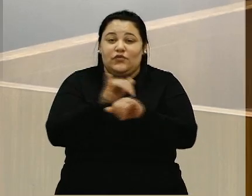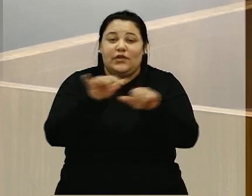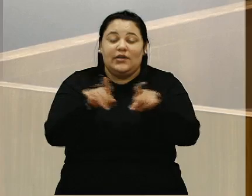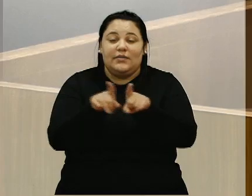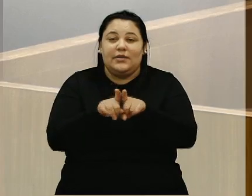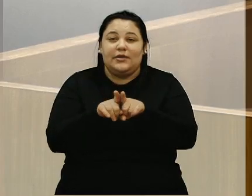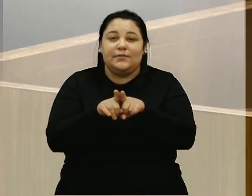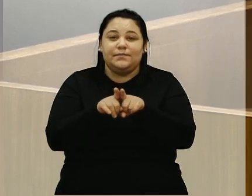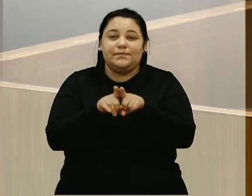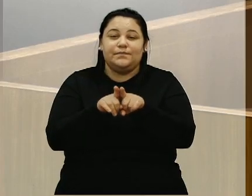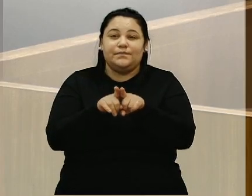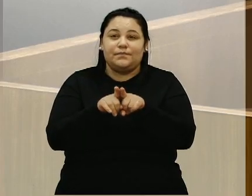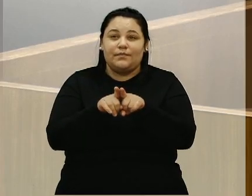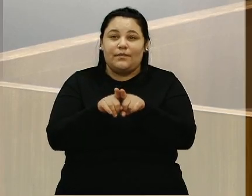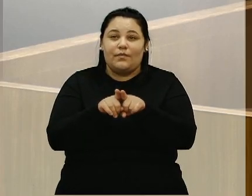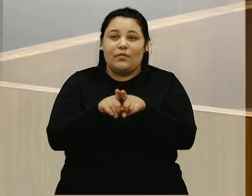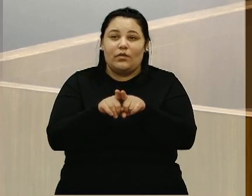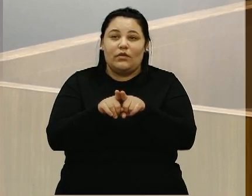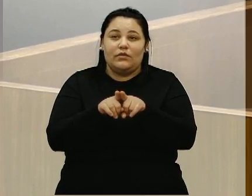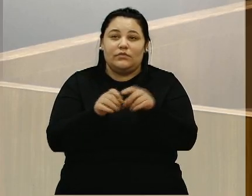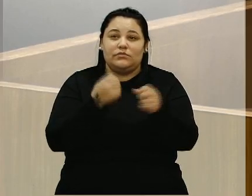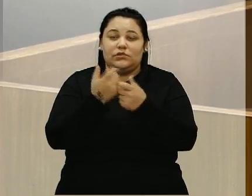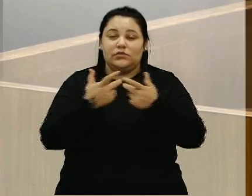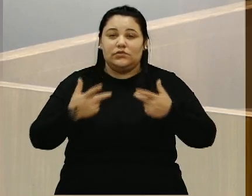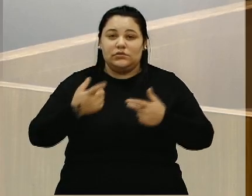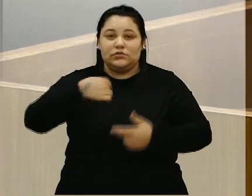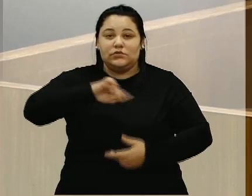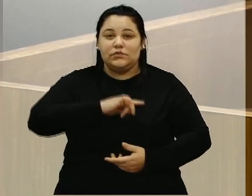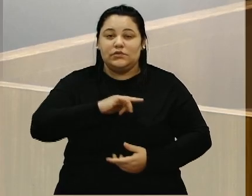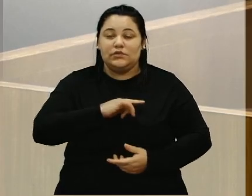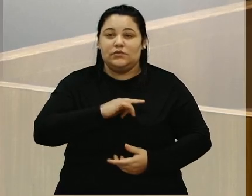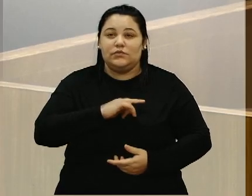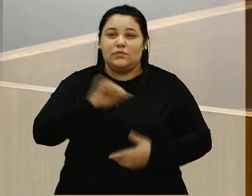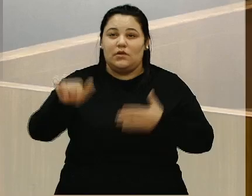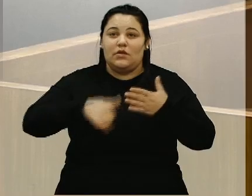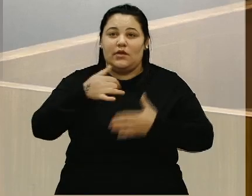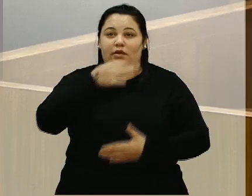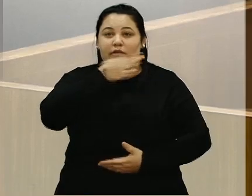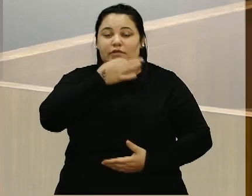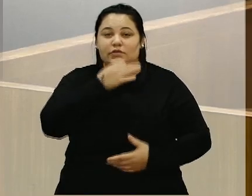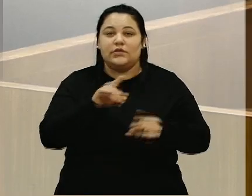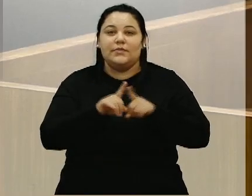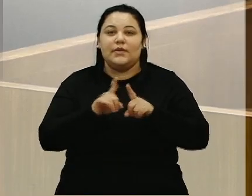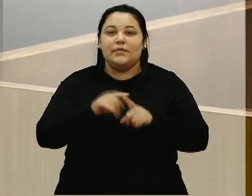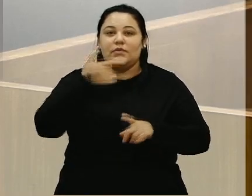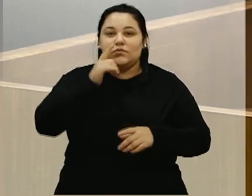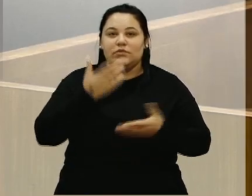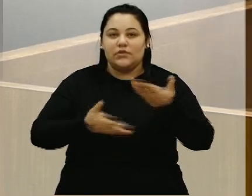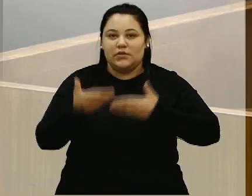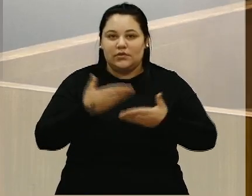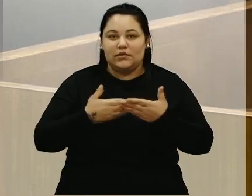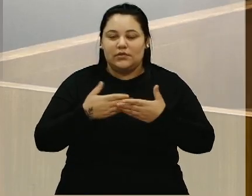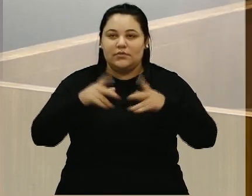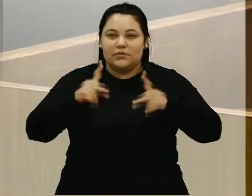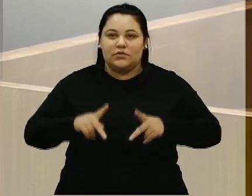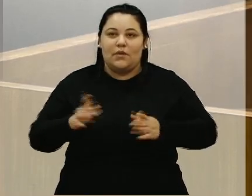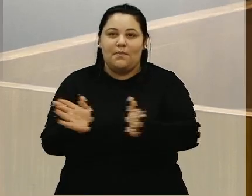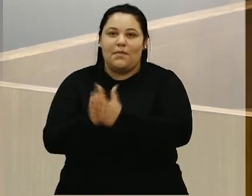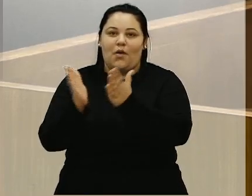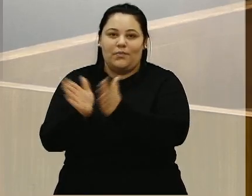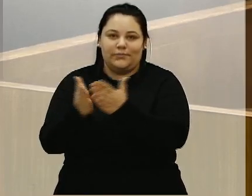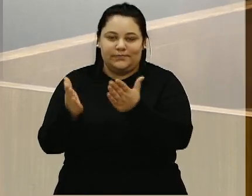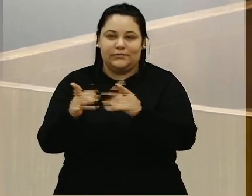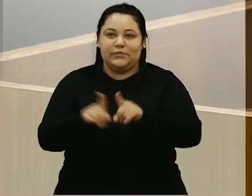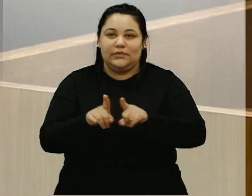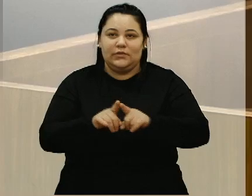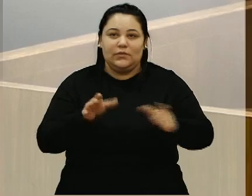algo que conseguimos viabilizar, canalizar para Caxias do Sul, para atender as pessoas pobres. Na